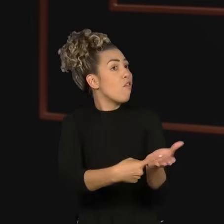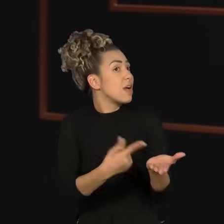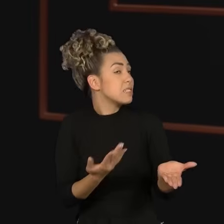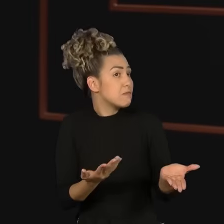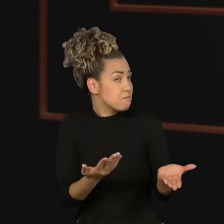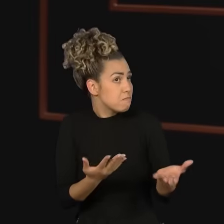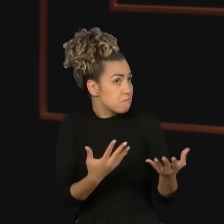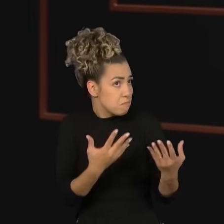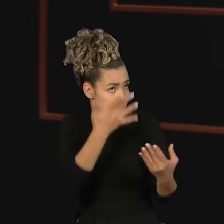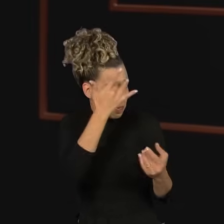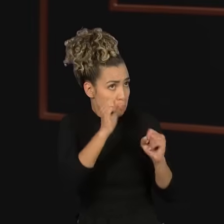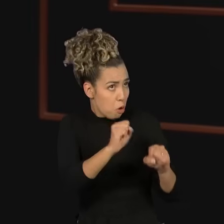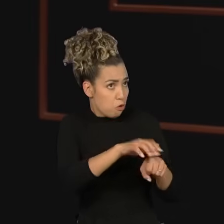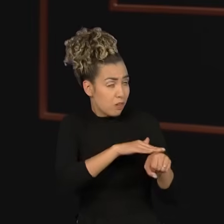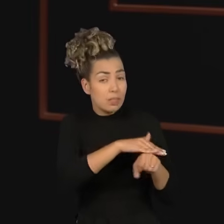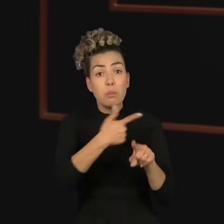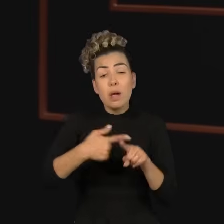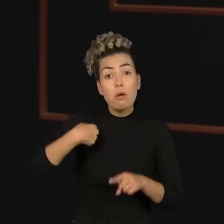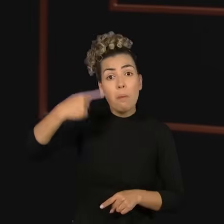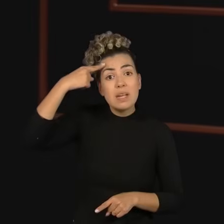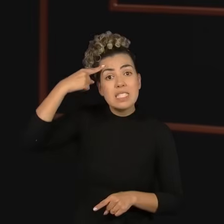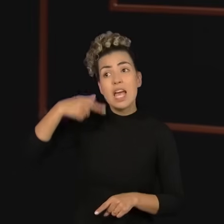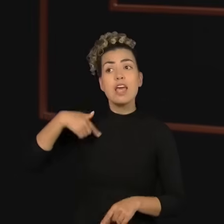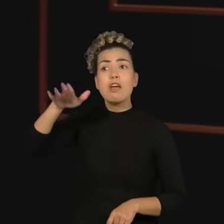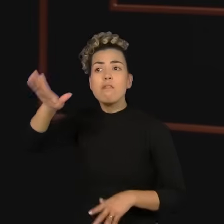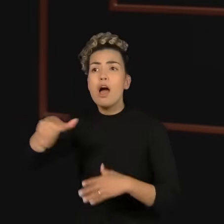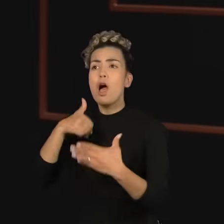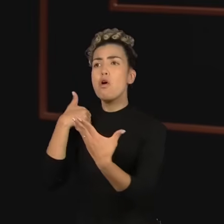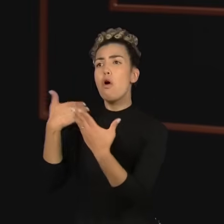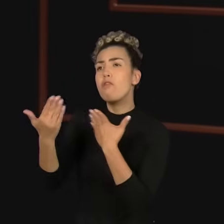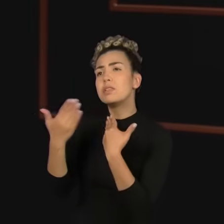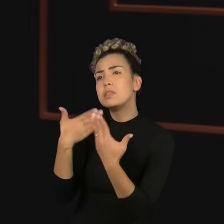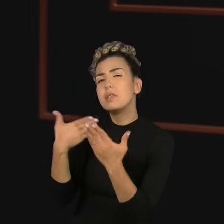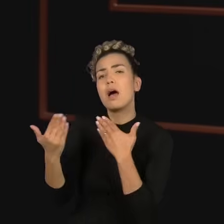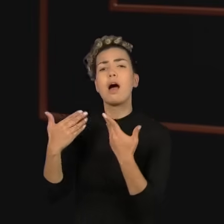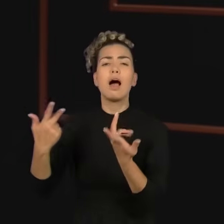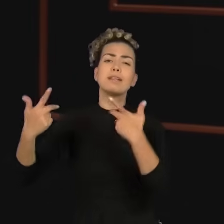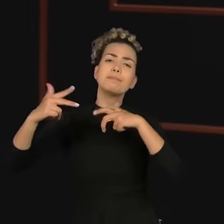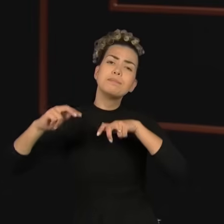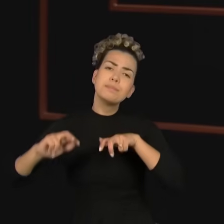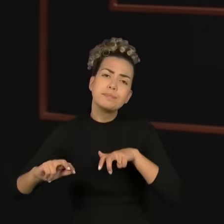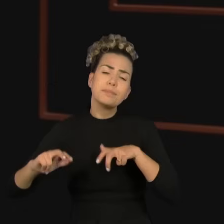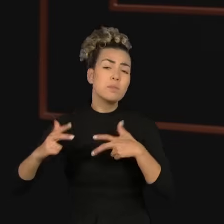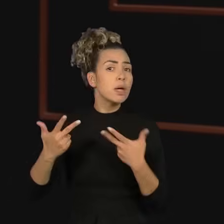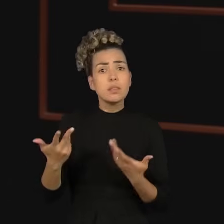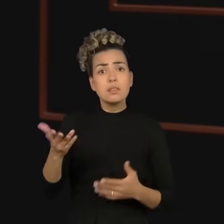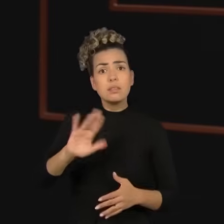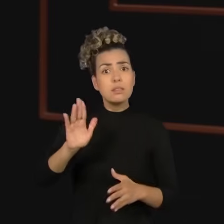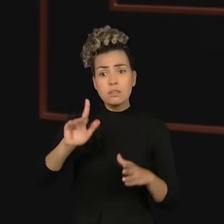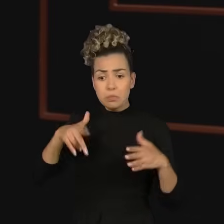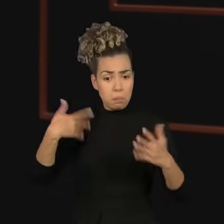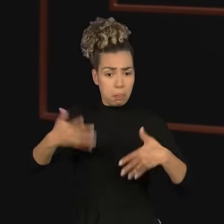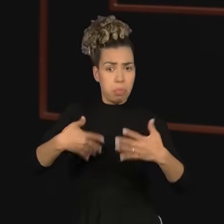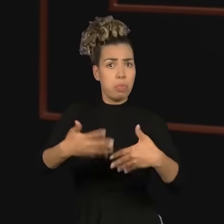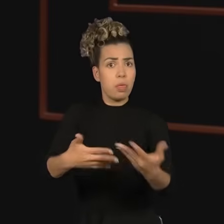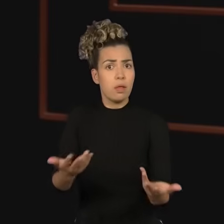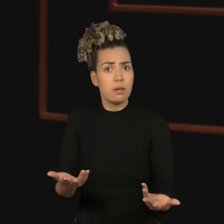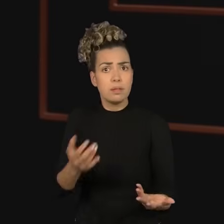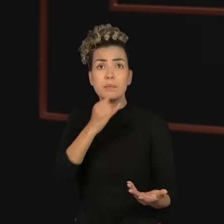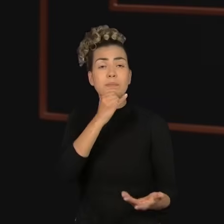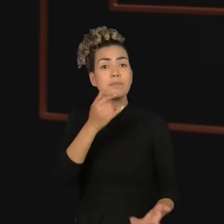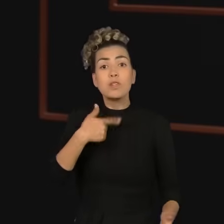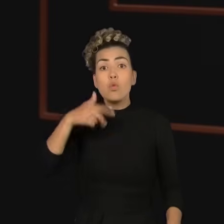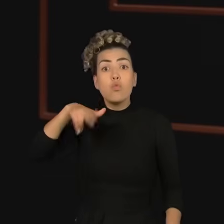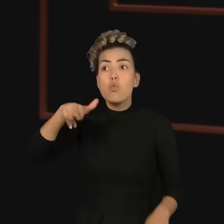uma coisa assim. Não. Aí ele já tinha chegado, aí eu abri a porta, a gente não tinha falado oi,